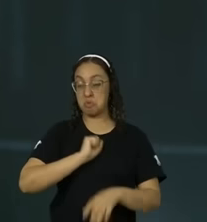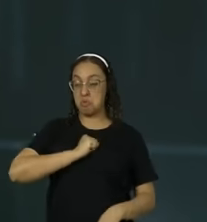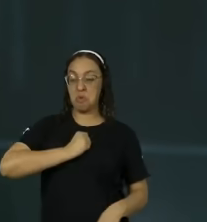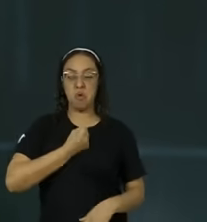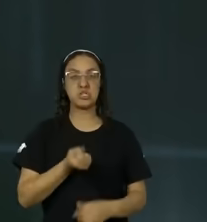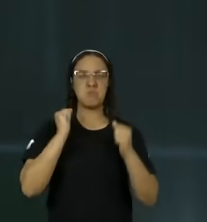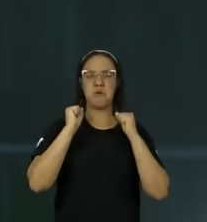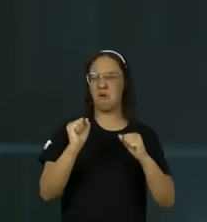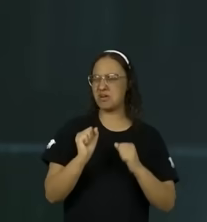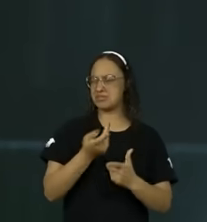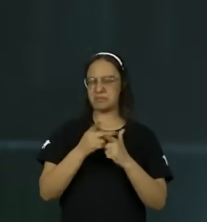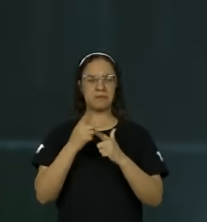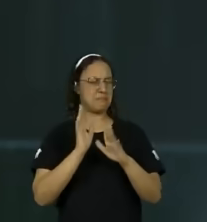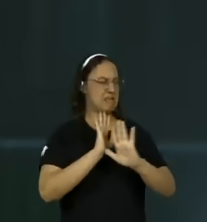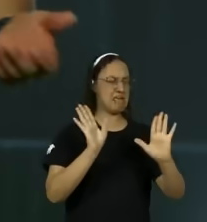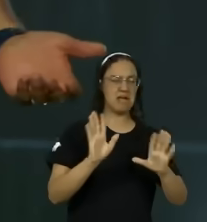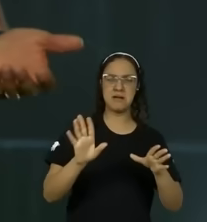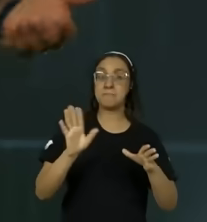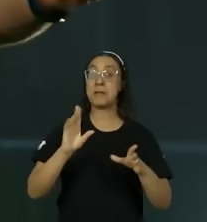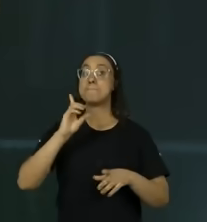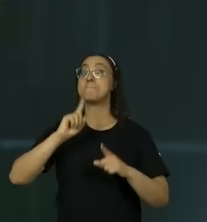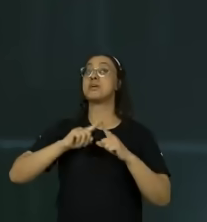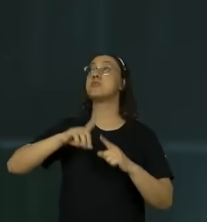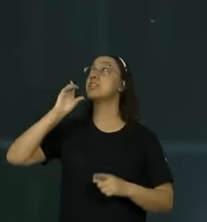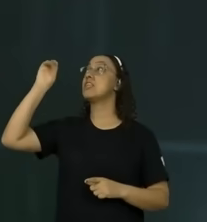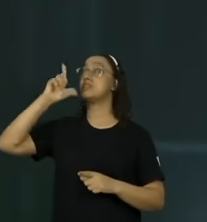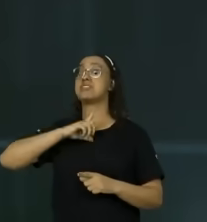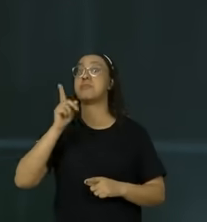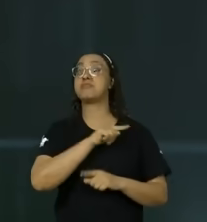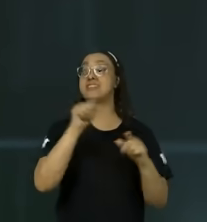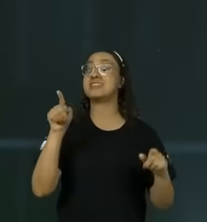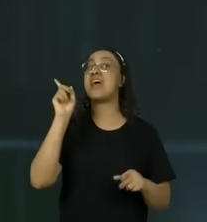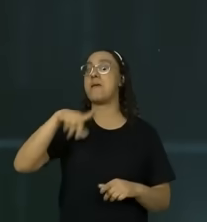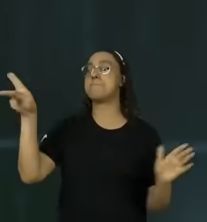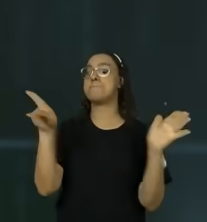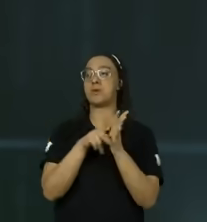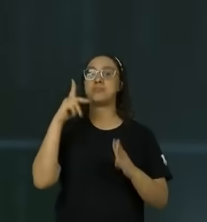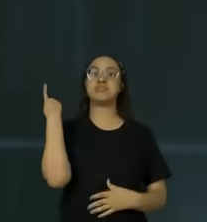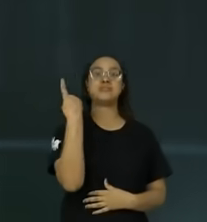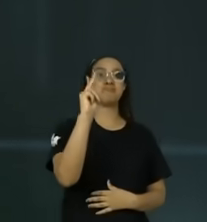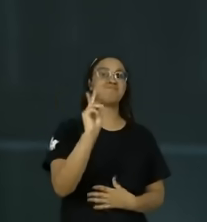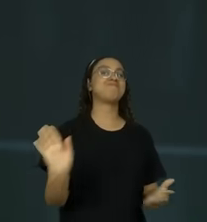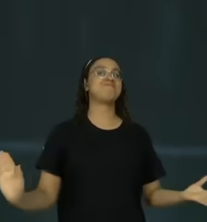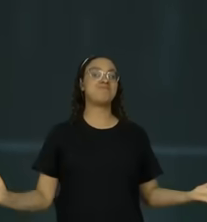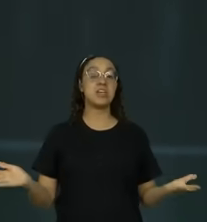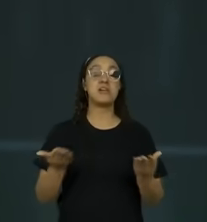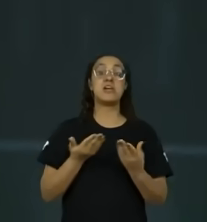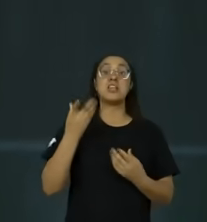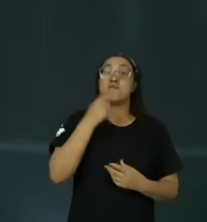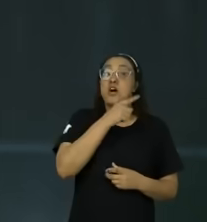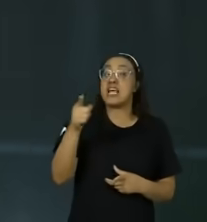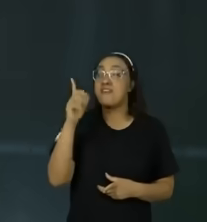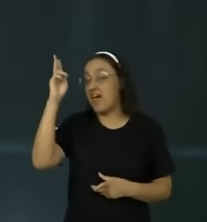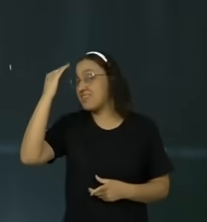demorar um ano, 10 anos, 12 anos. O que Deus tem para você é seu, e você ainda vai chorar, não porque foram maldosos com você, mas porque você vai